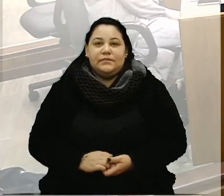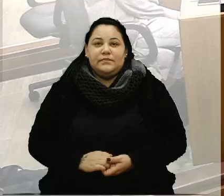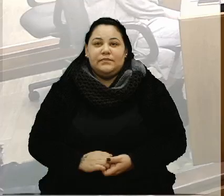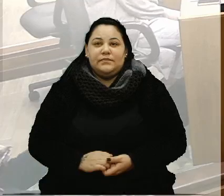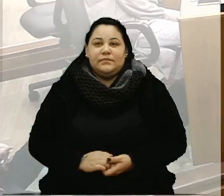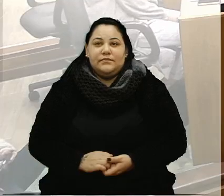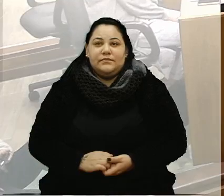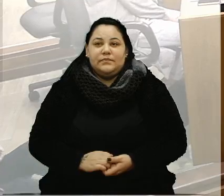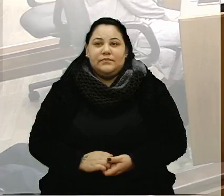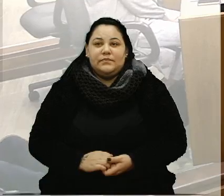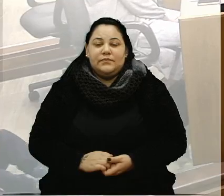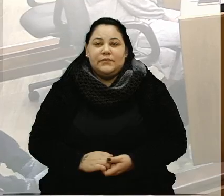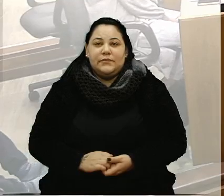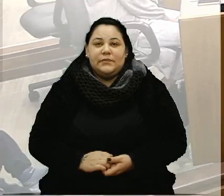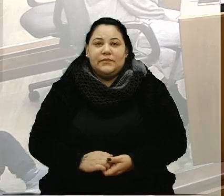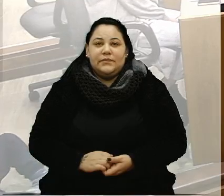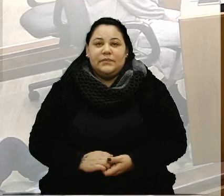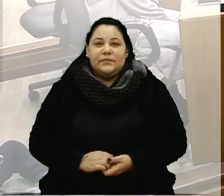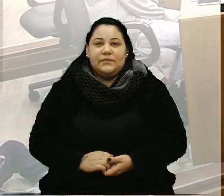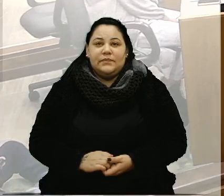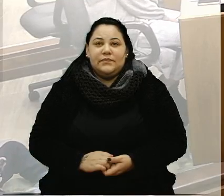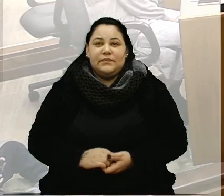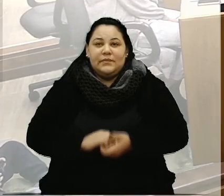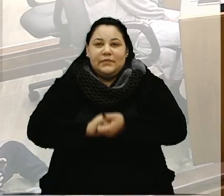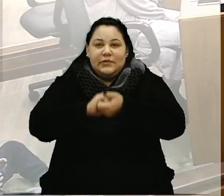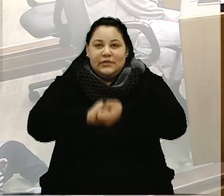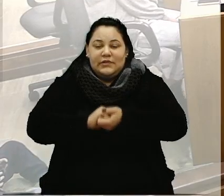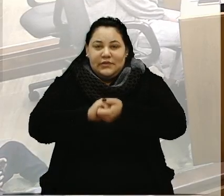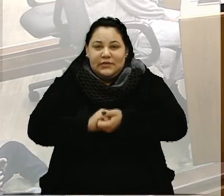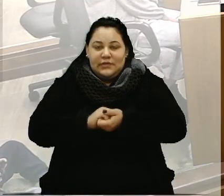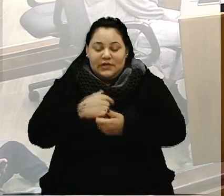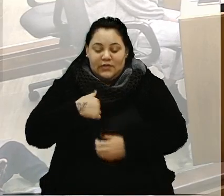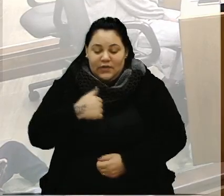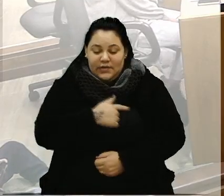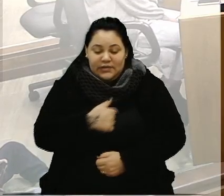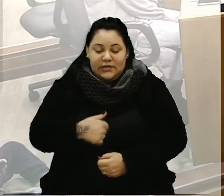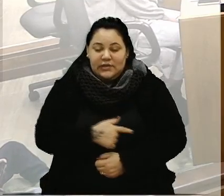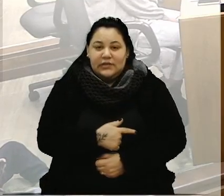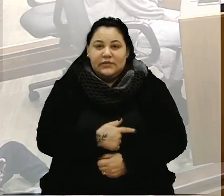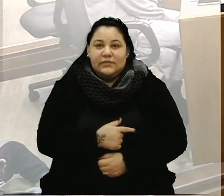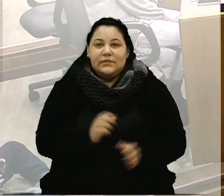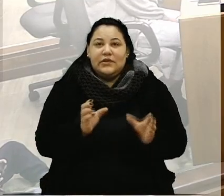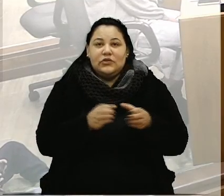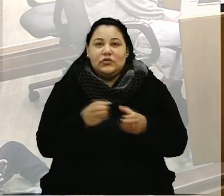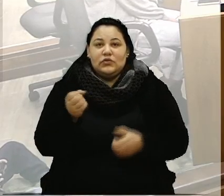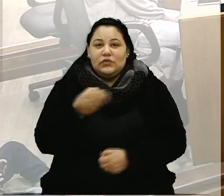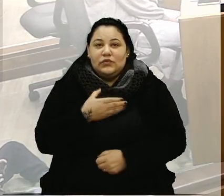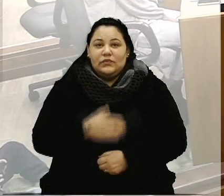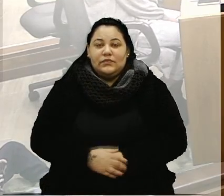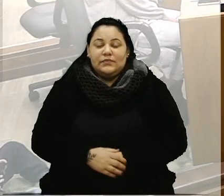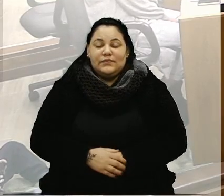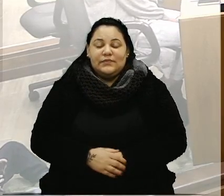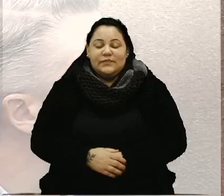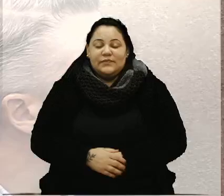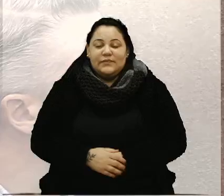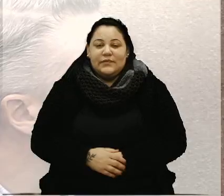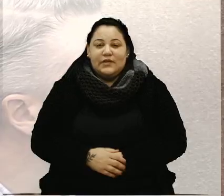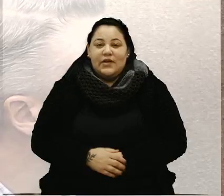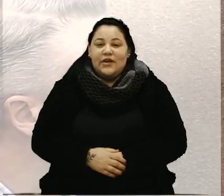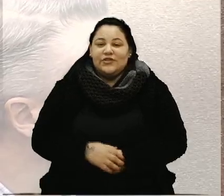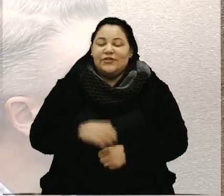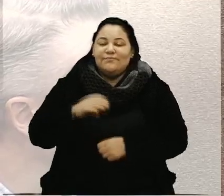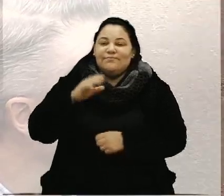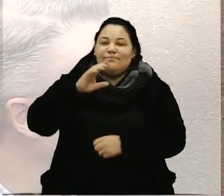Cristiane, minha saudação. Sou o Ricardo Zanquim, do Partido Novo. Uma das maiores lições que Jesus Cristo nos